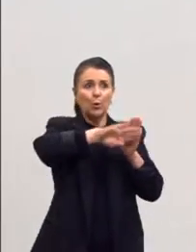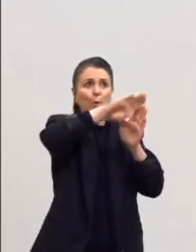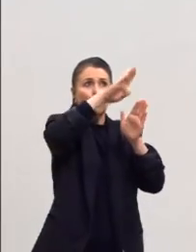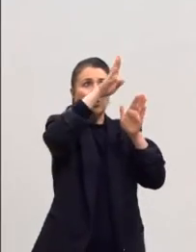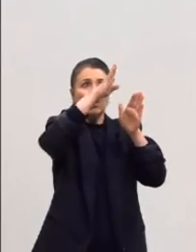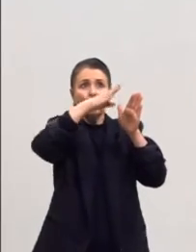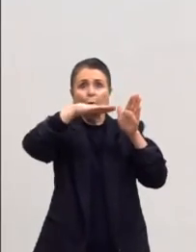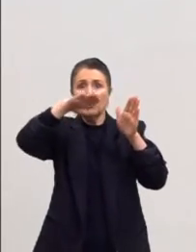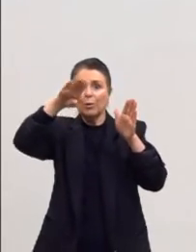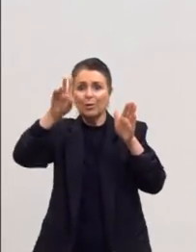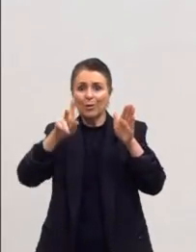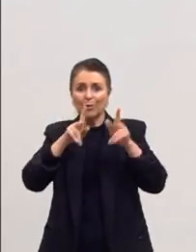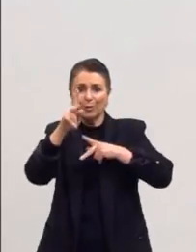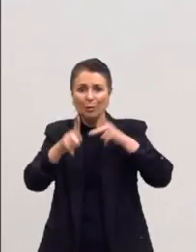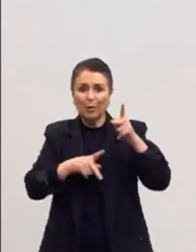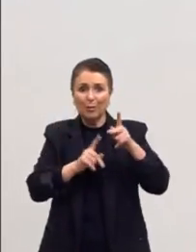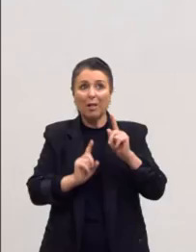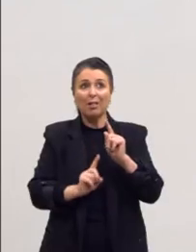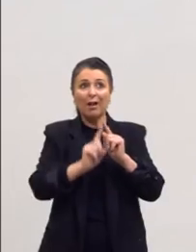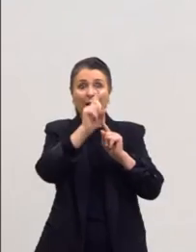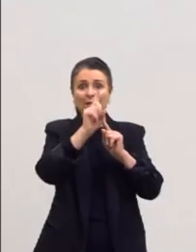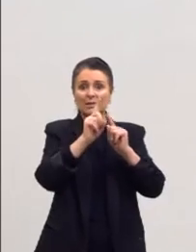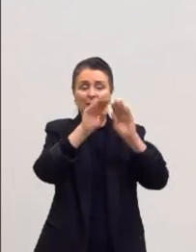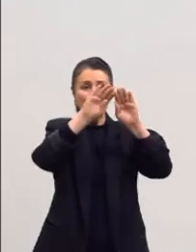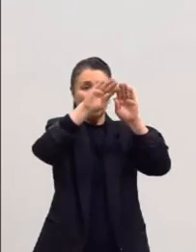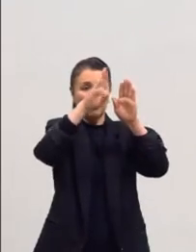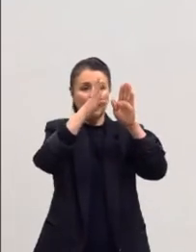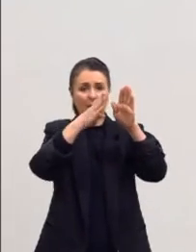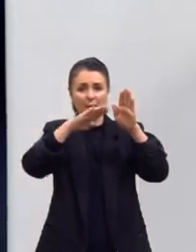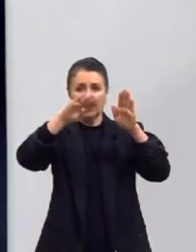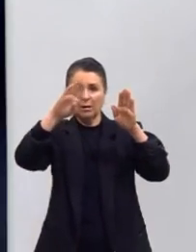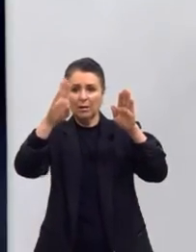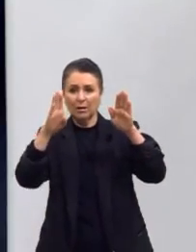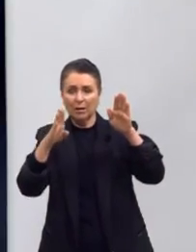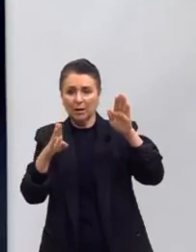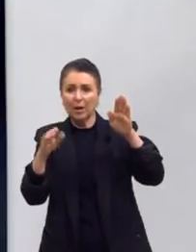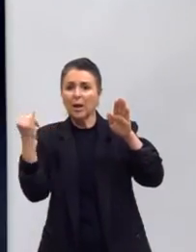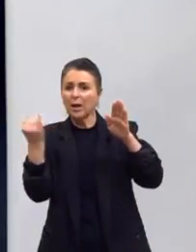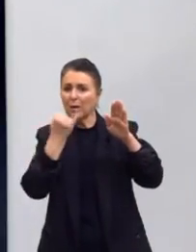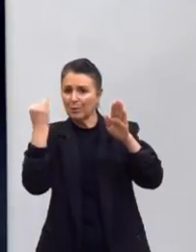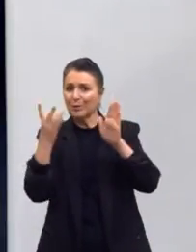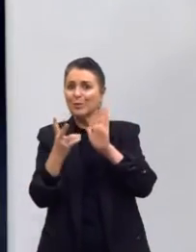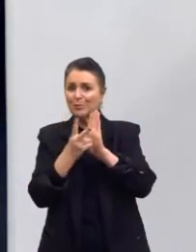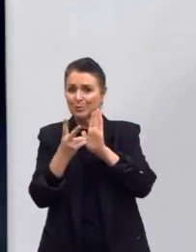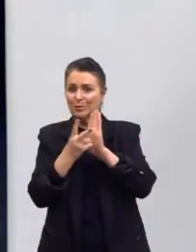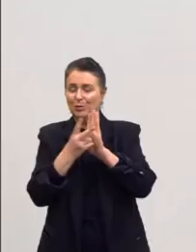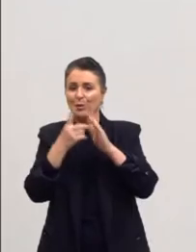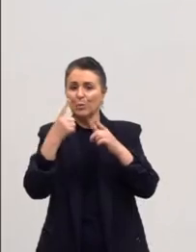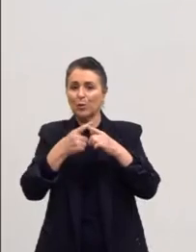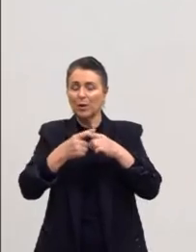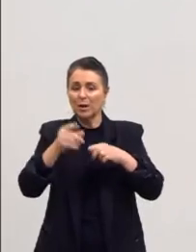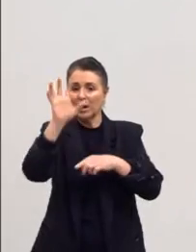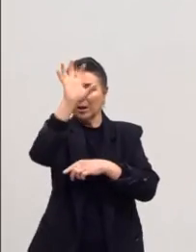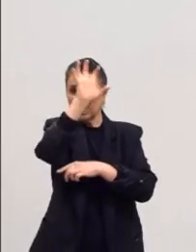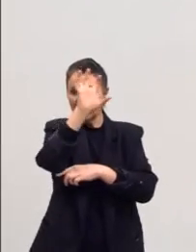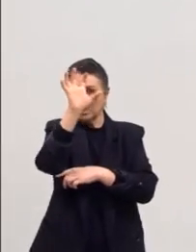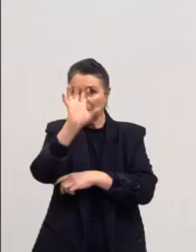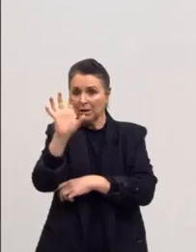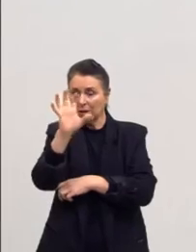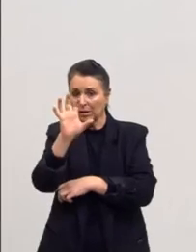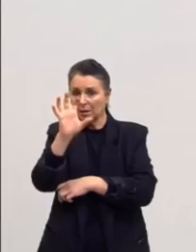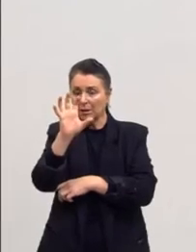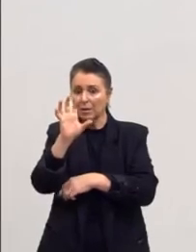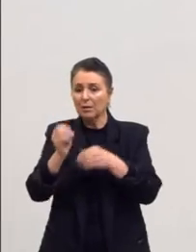é o que salva eles as suas questões indígenas questões Ordinárias Porque nas regiões